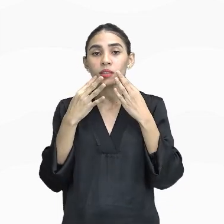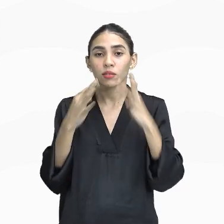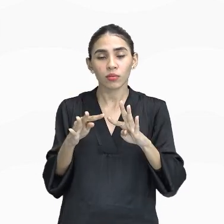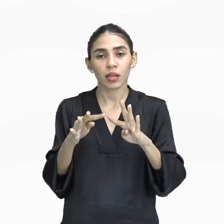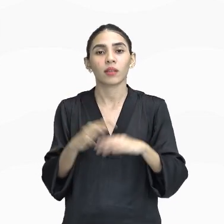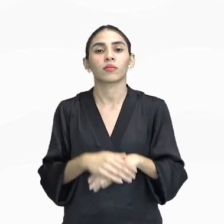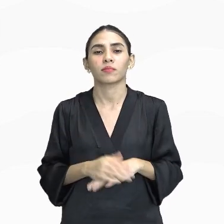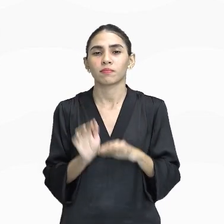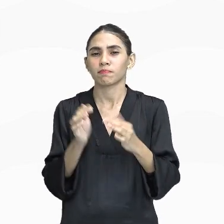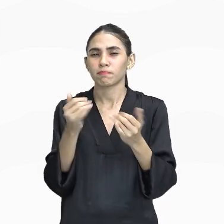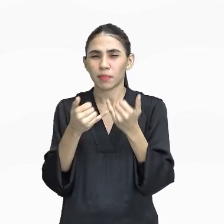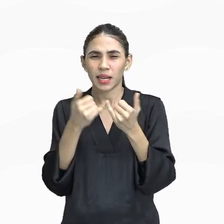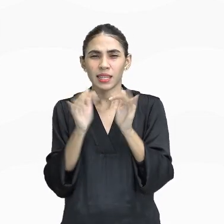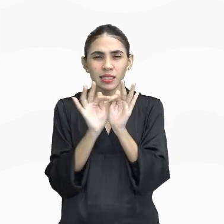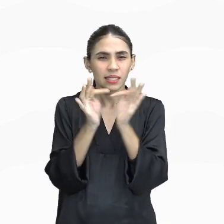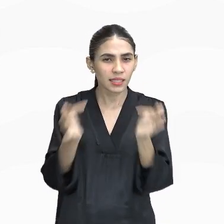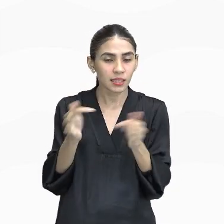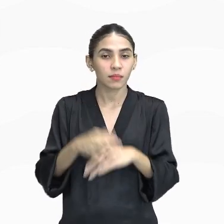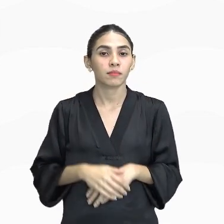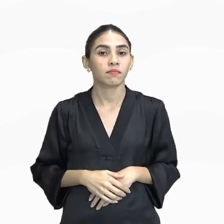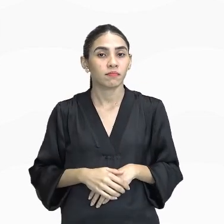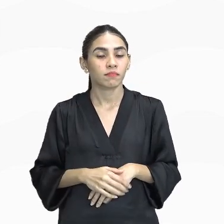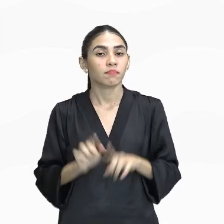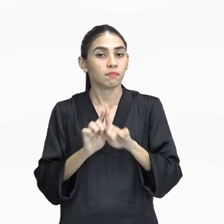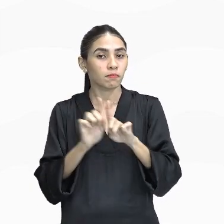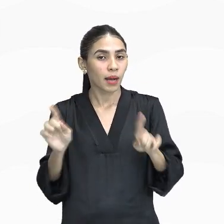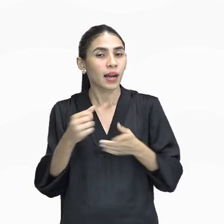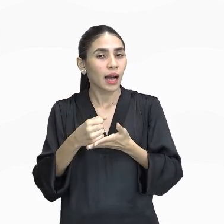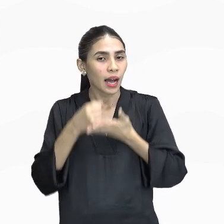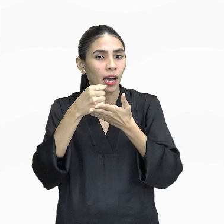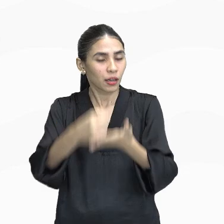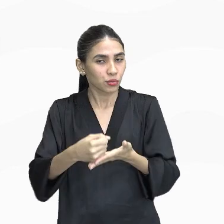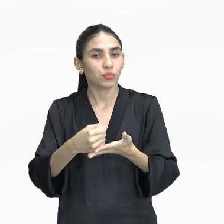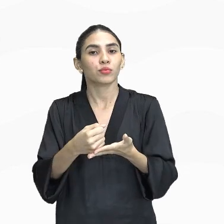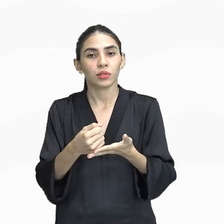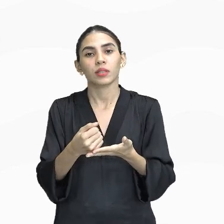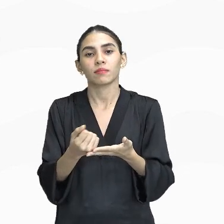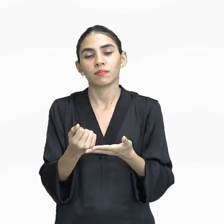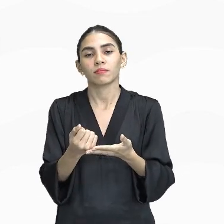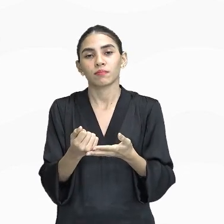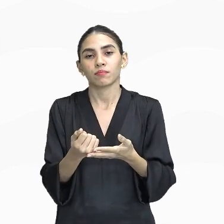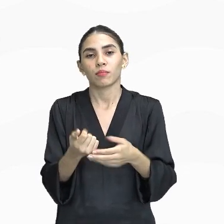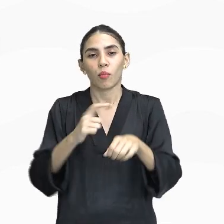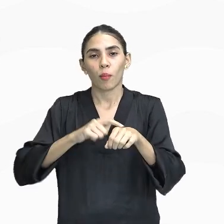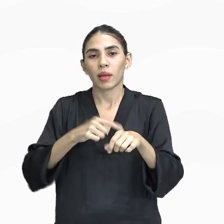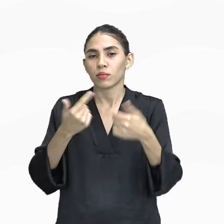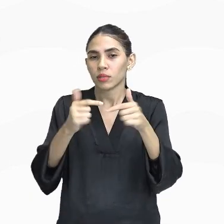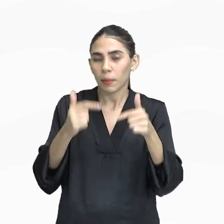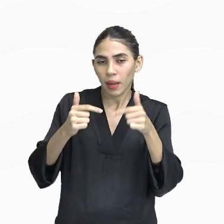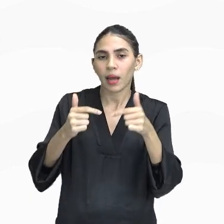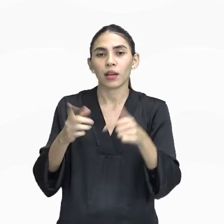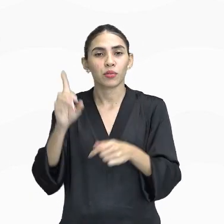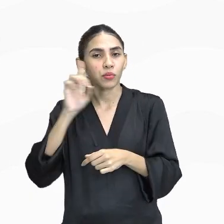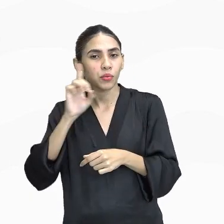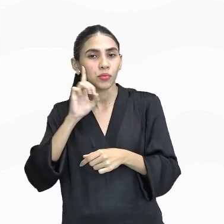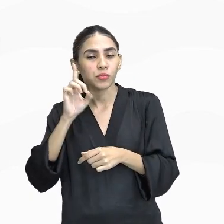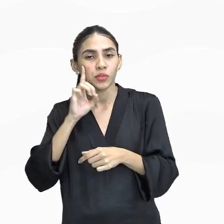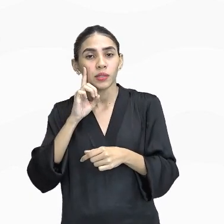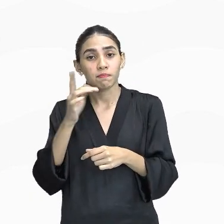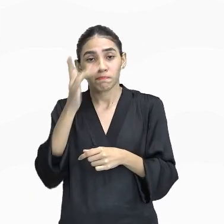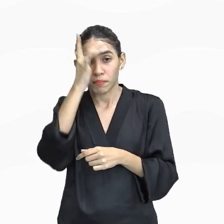aparentemente, é muito simples, mas que faz toda a diferença na atividade, no dia a dia